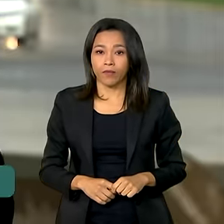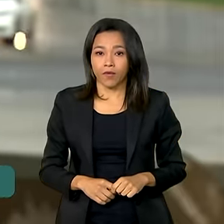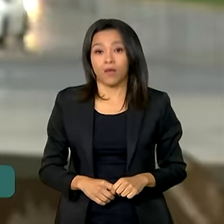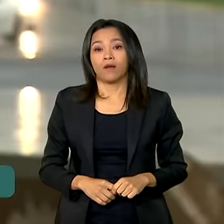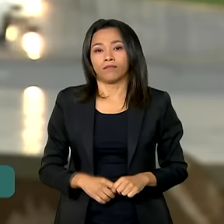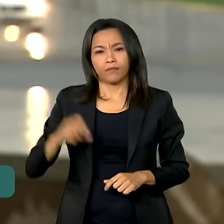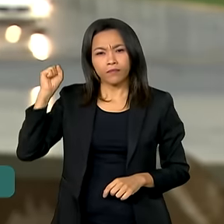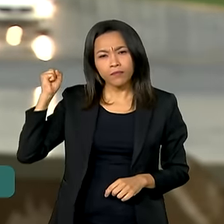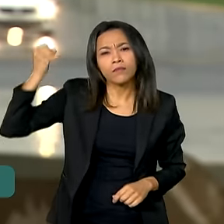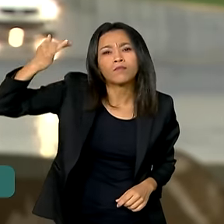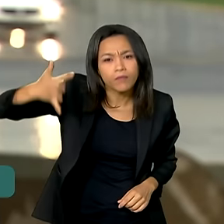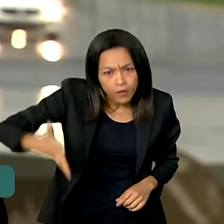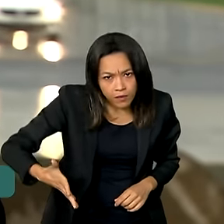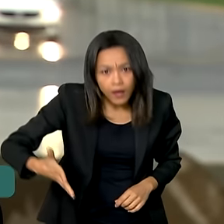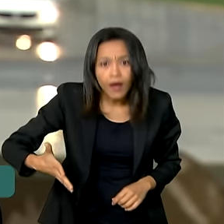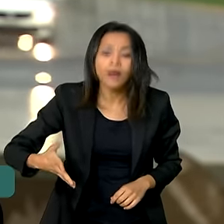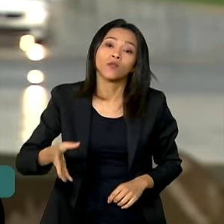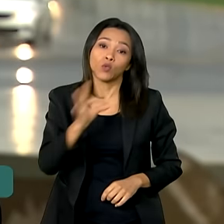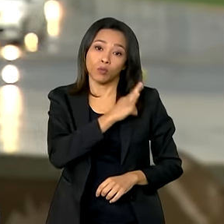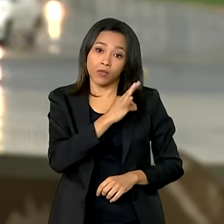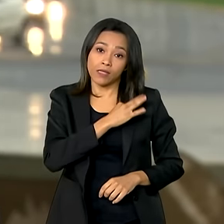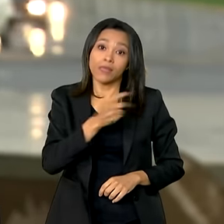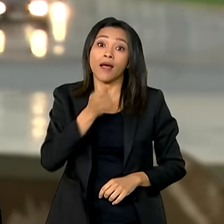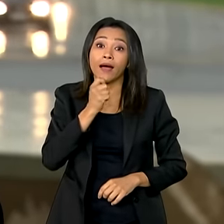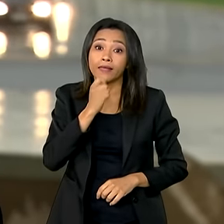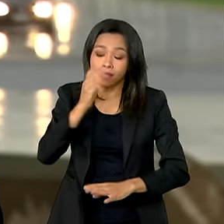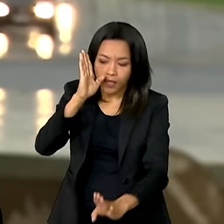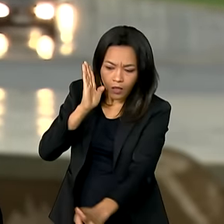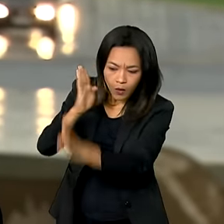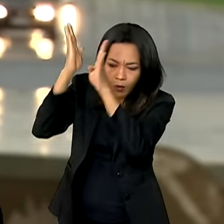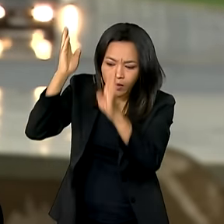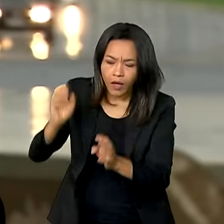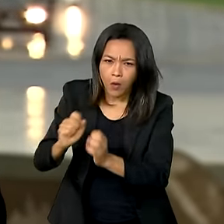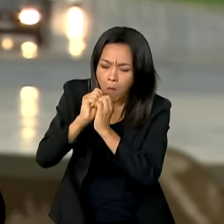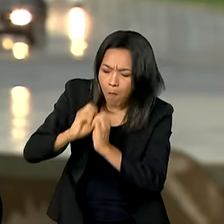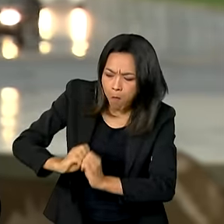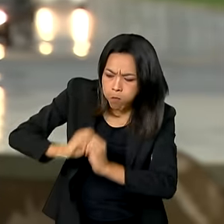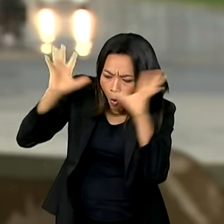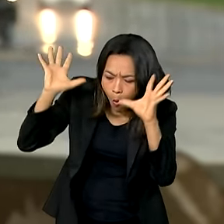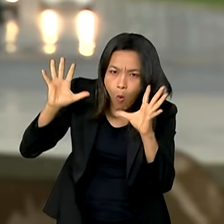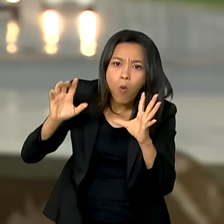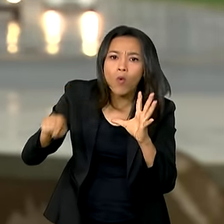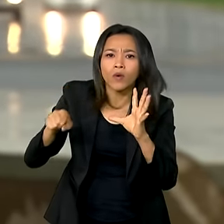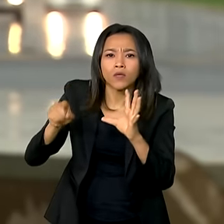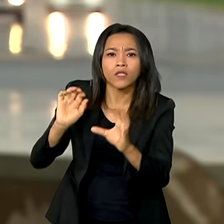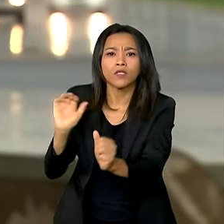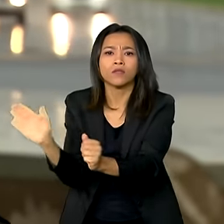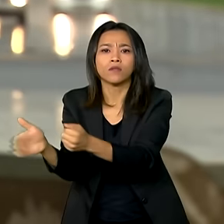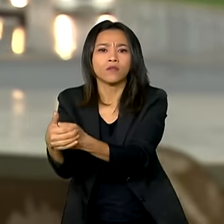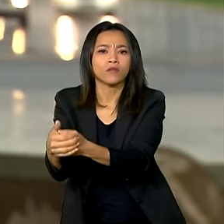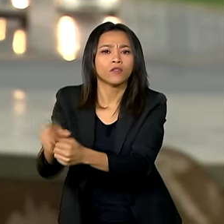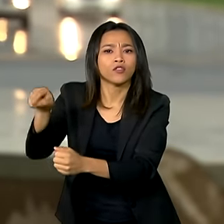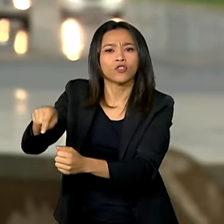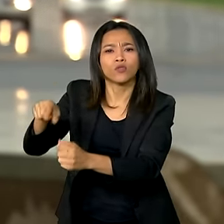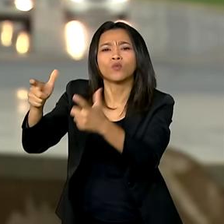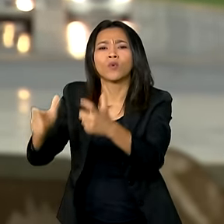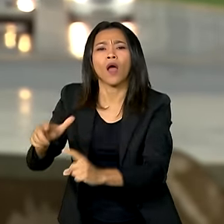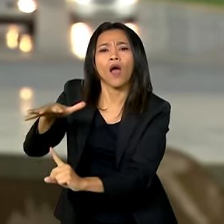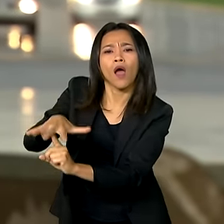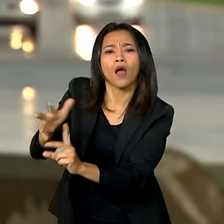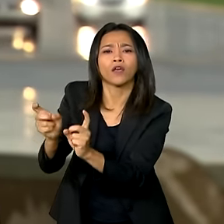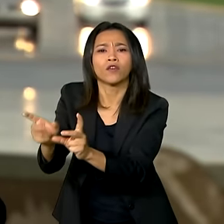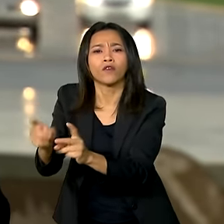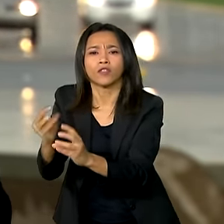Durante a madrugada, policiais ainda detonaram bombas e artefatos suspeitos encontrados em um trailer aqui próximo da Esplanada dos